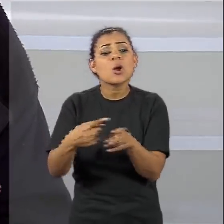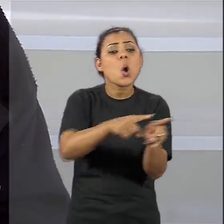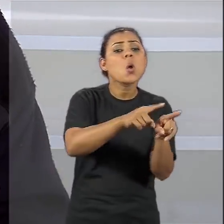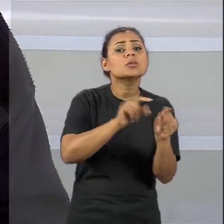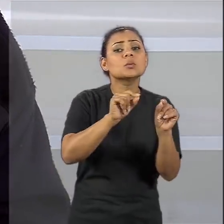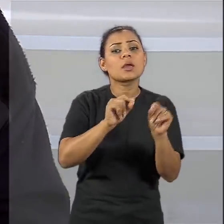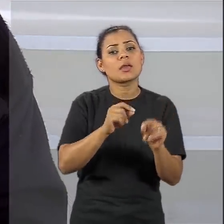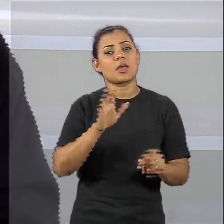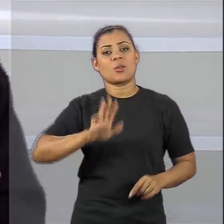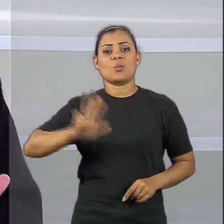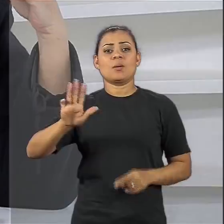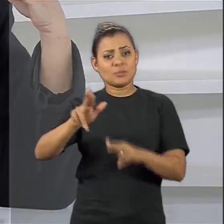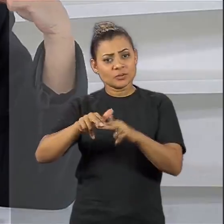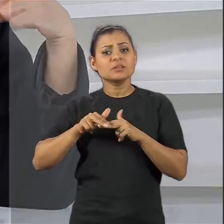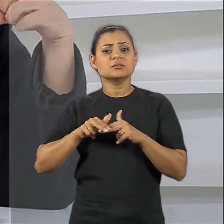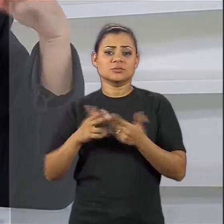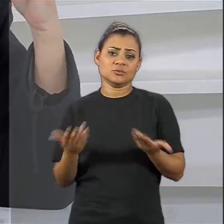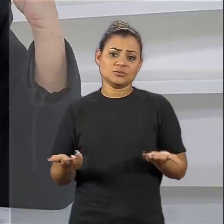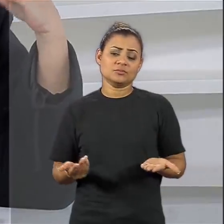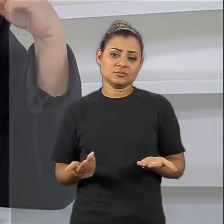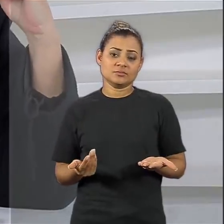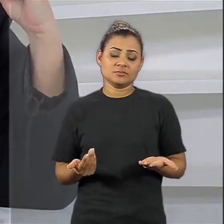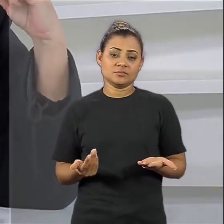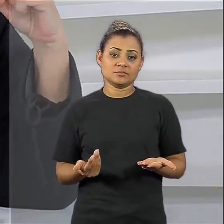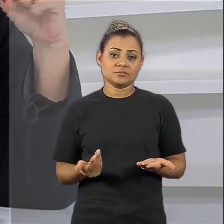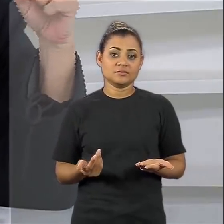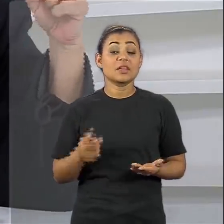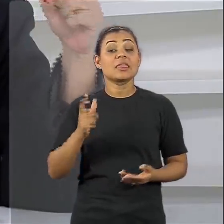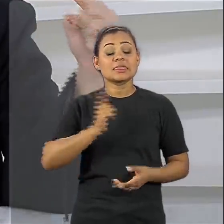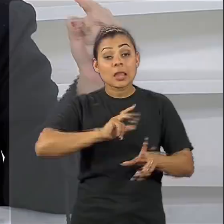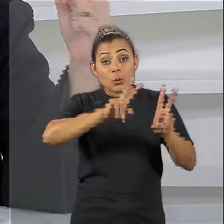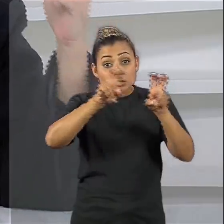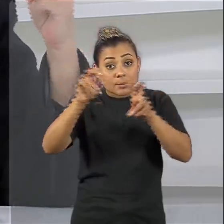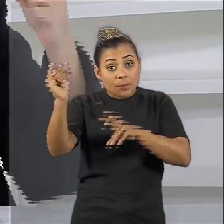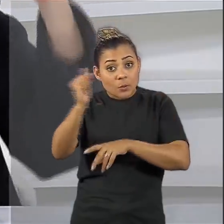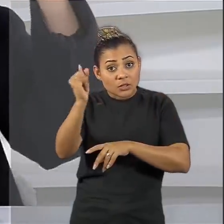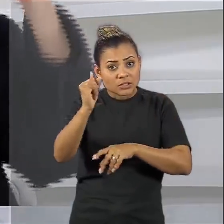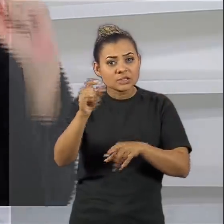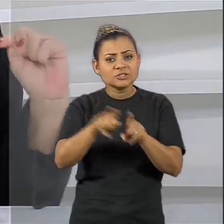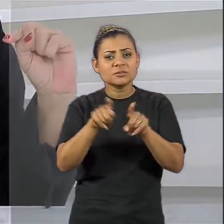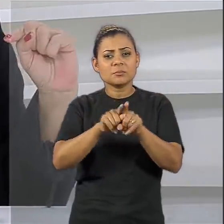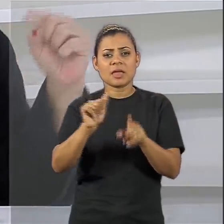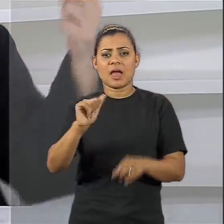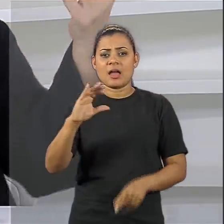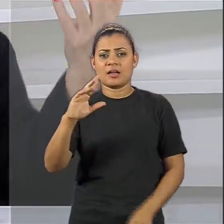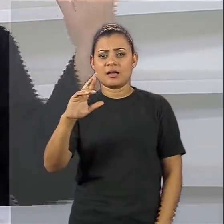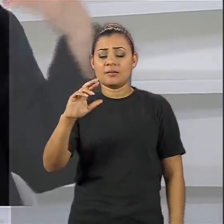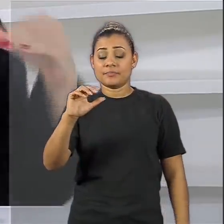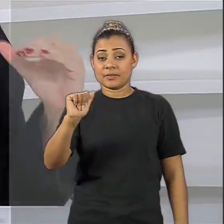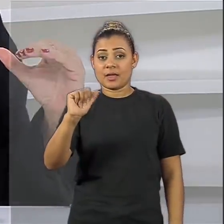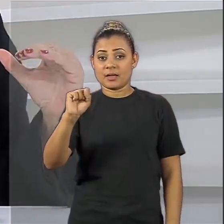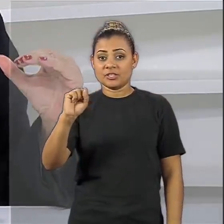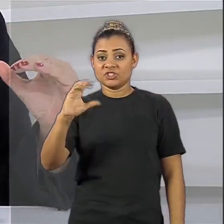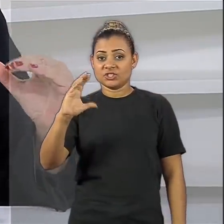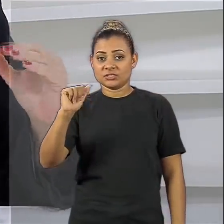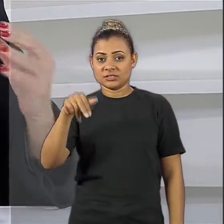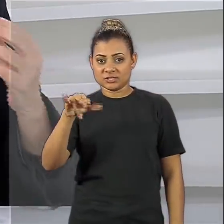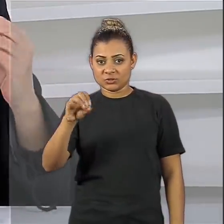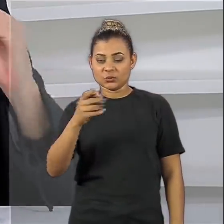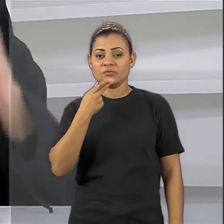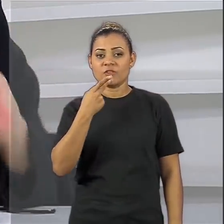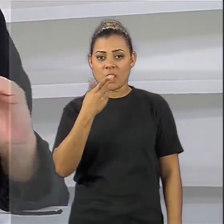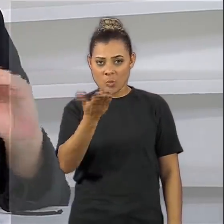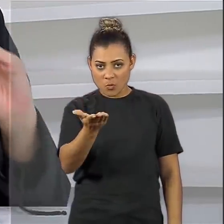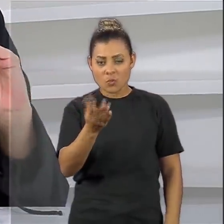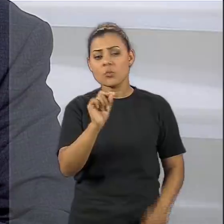era o Lula. Agora contra quem que eu vou me colocar? Tem uma questão importante que o Ascânio estava falando no bloco anterior e que você traz agora, é que a